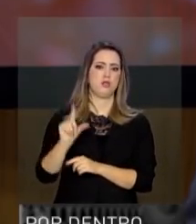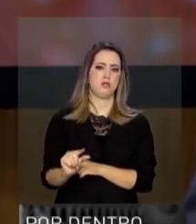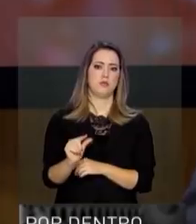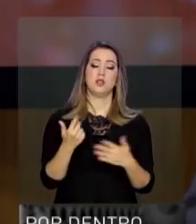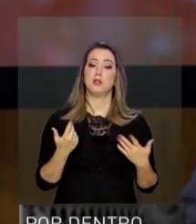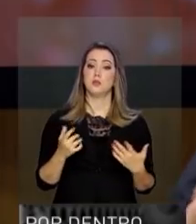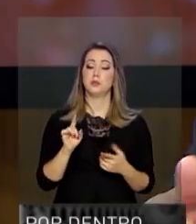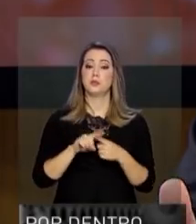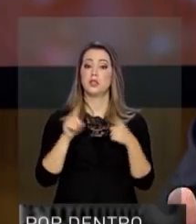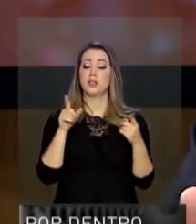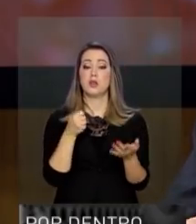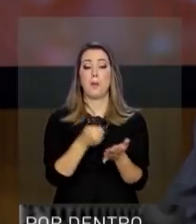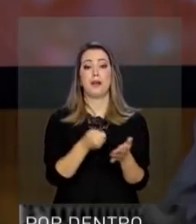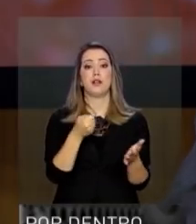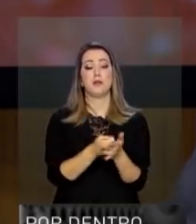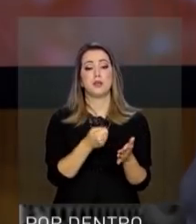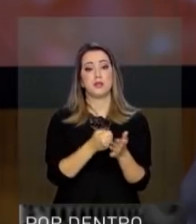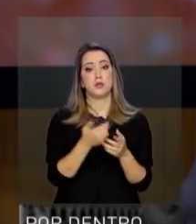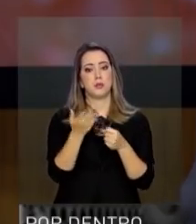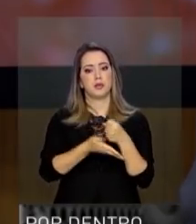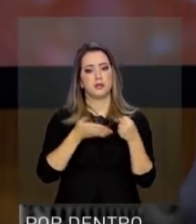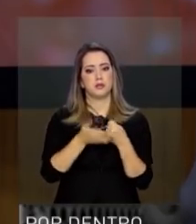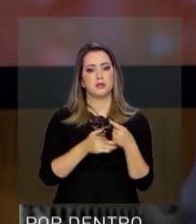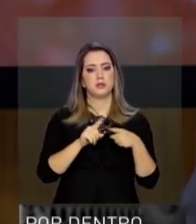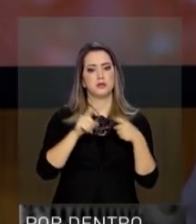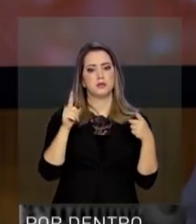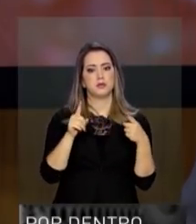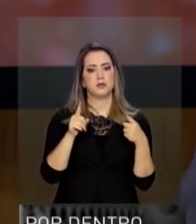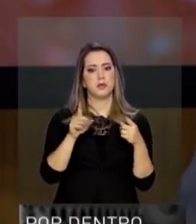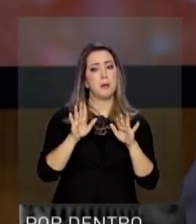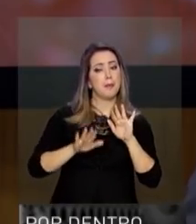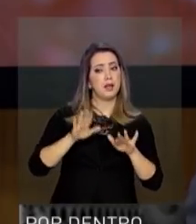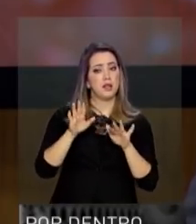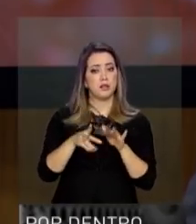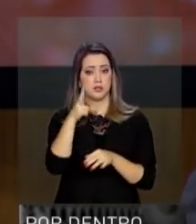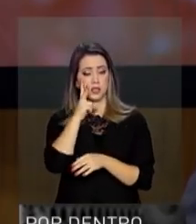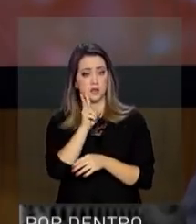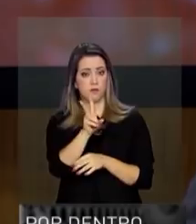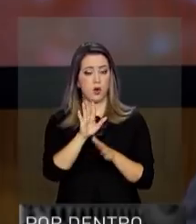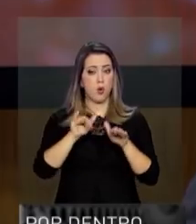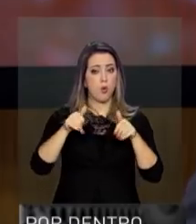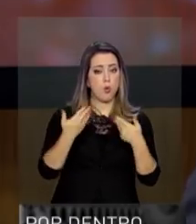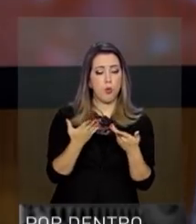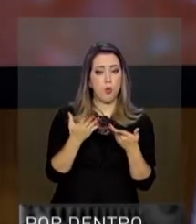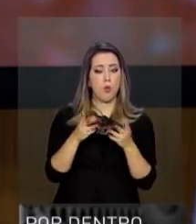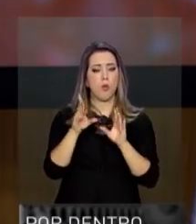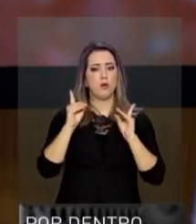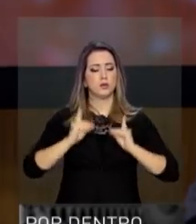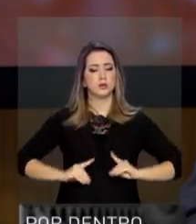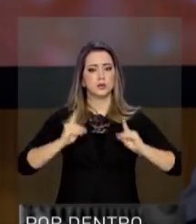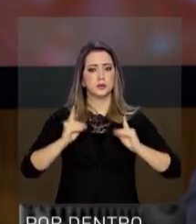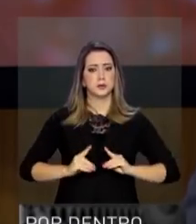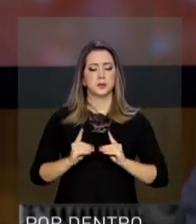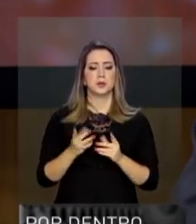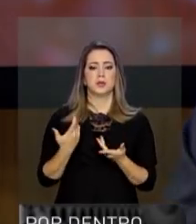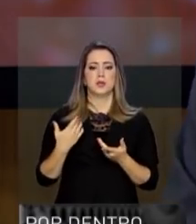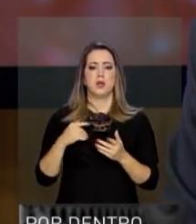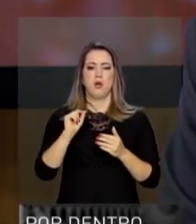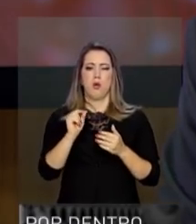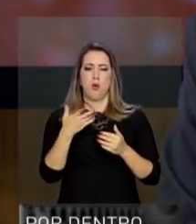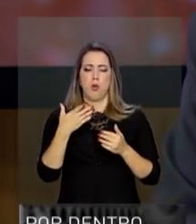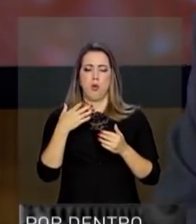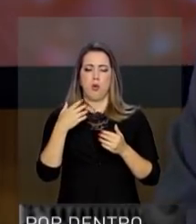mínima. Terão um tempo de contribuição, a depender do tipo dessa deficiência, ser grave, moderada